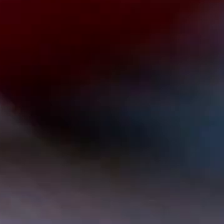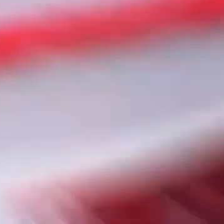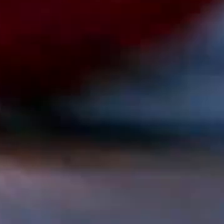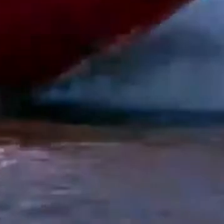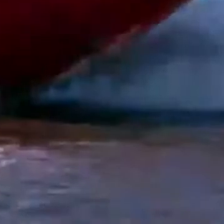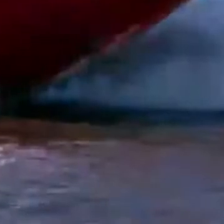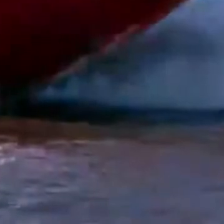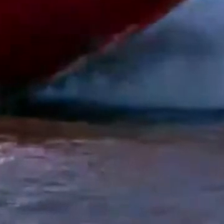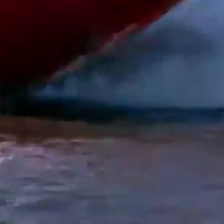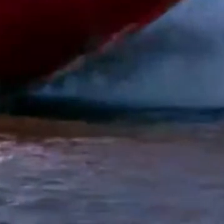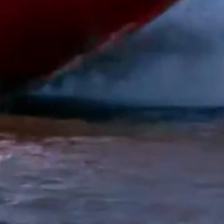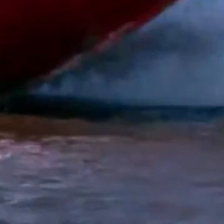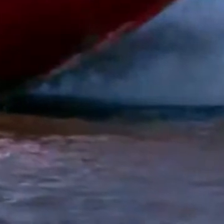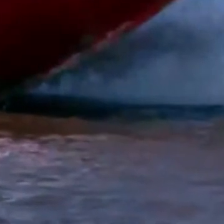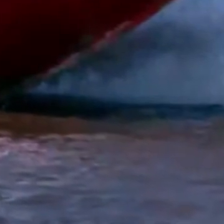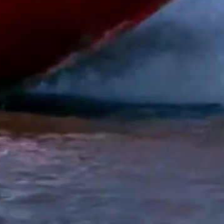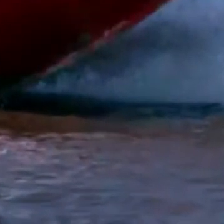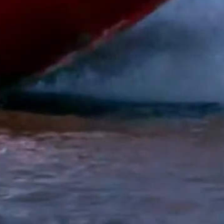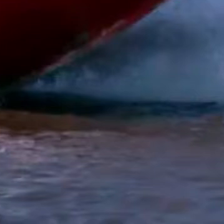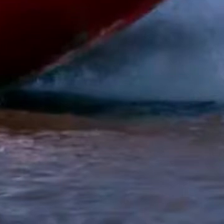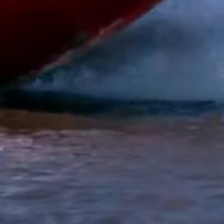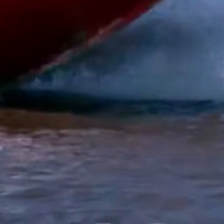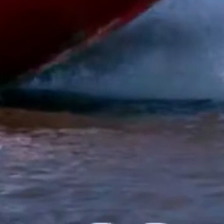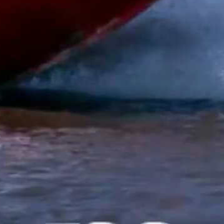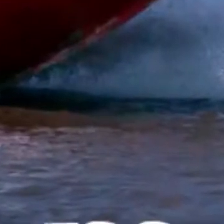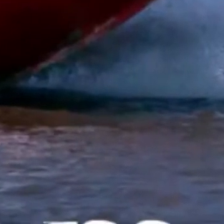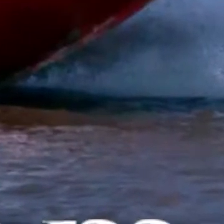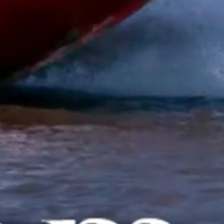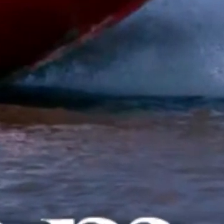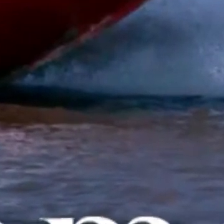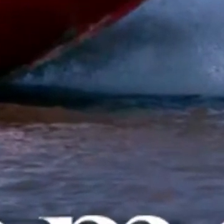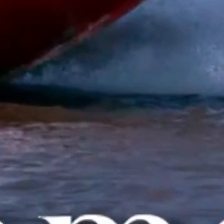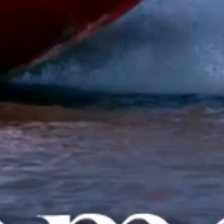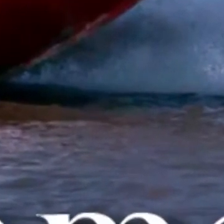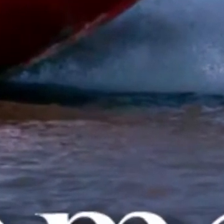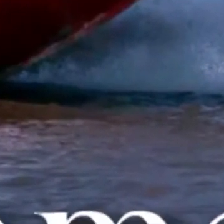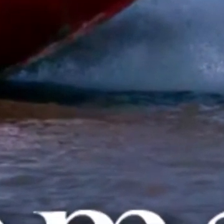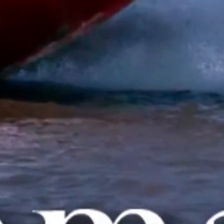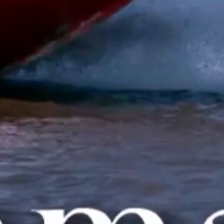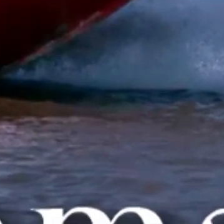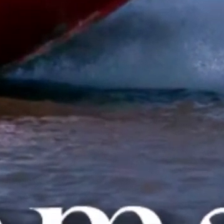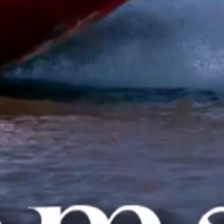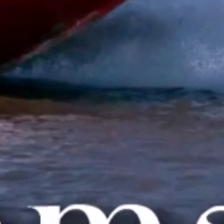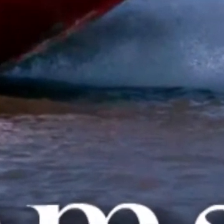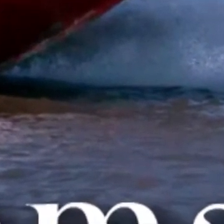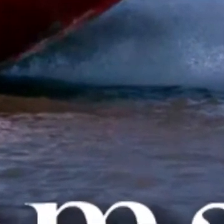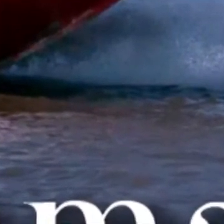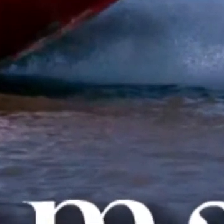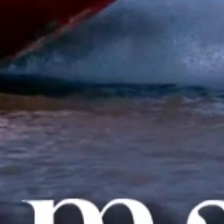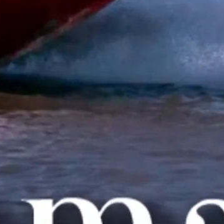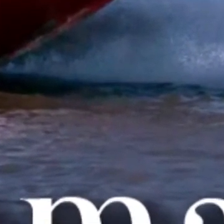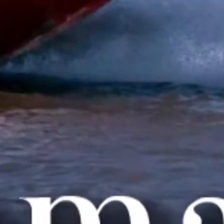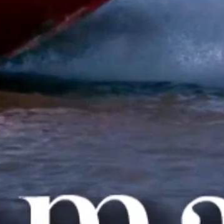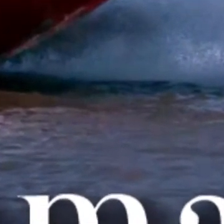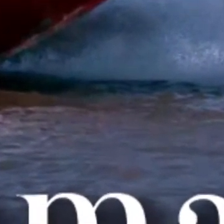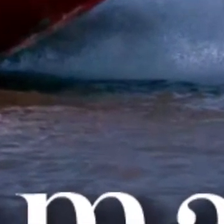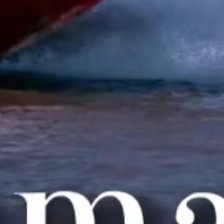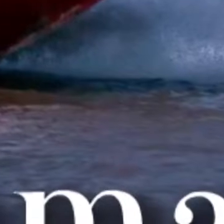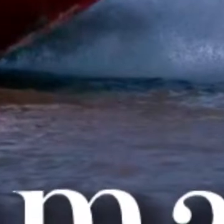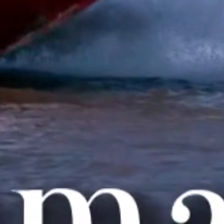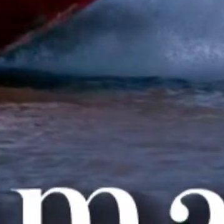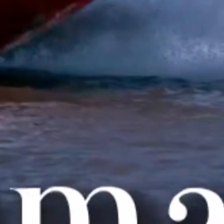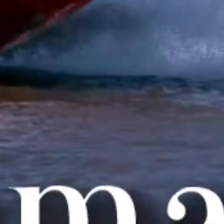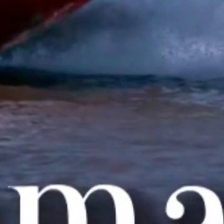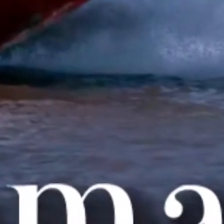gratidão. Jesus me ama e quer salvar-me. Jesus me ama e quer me bem.